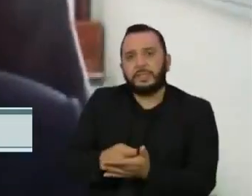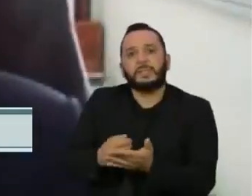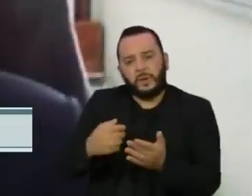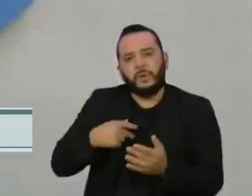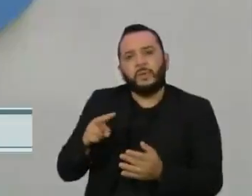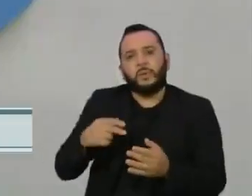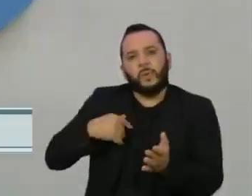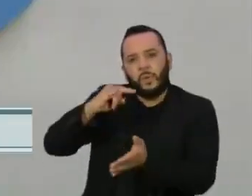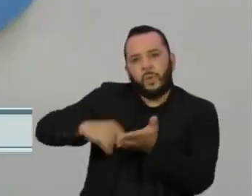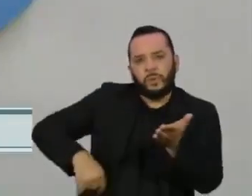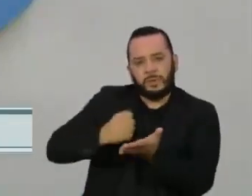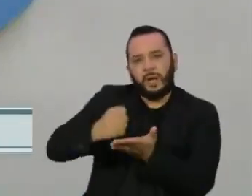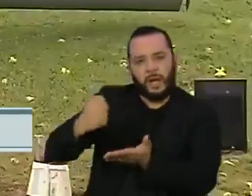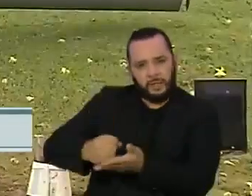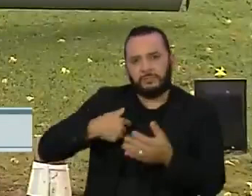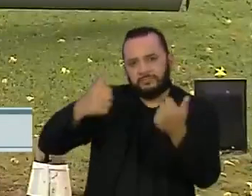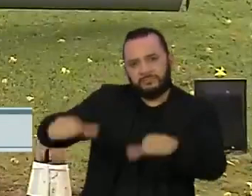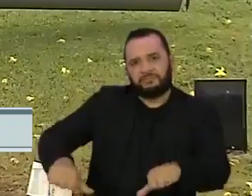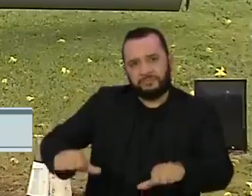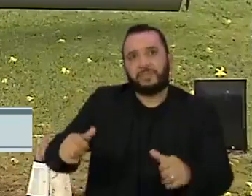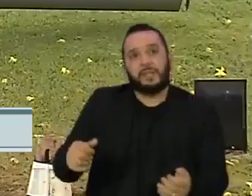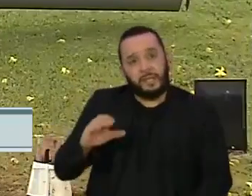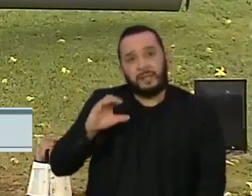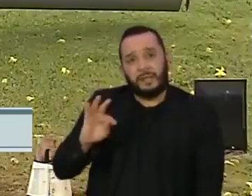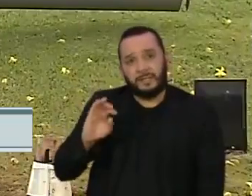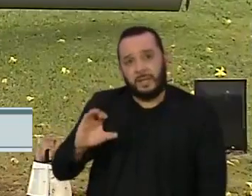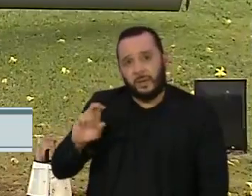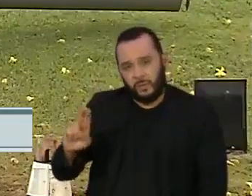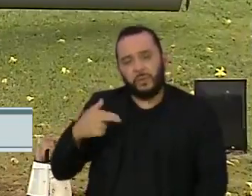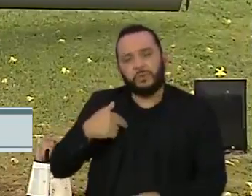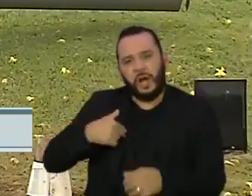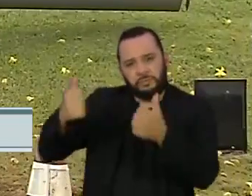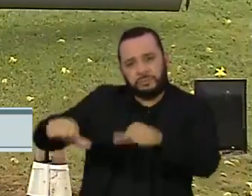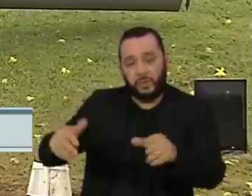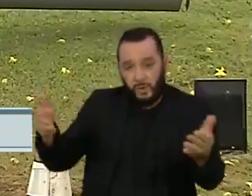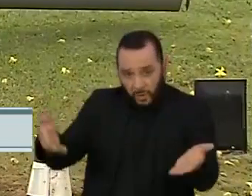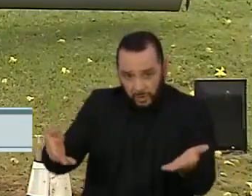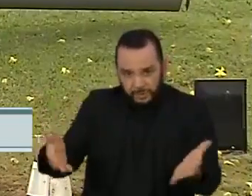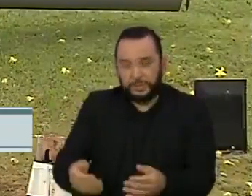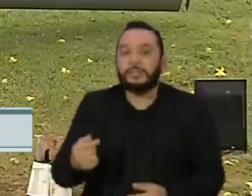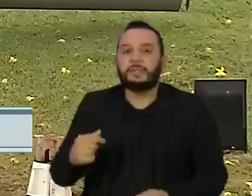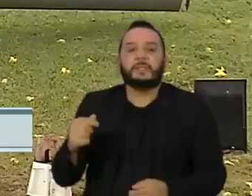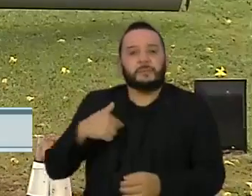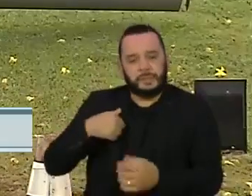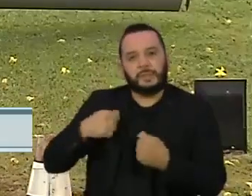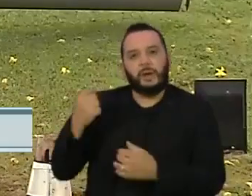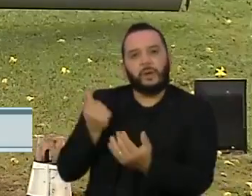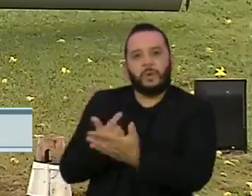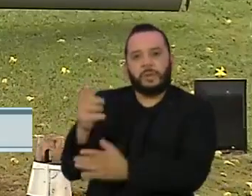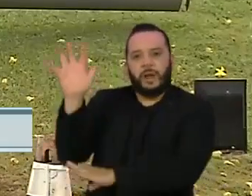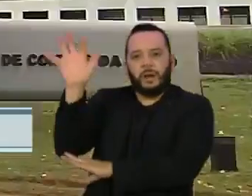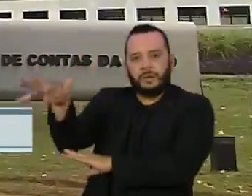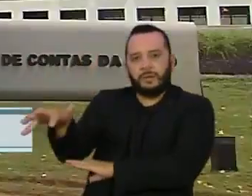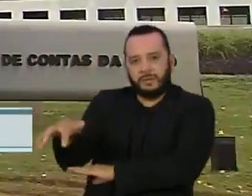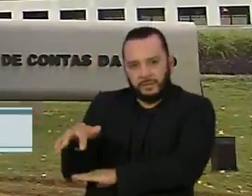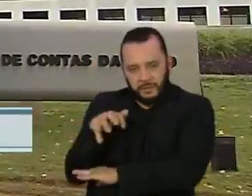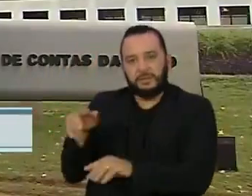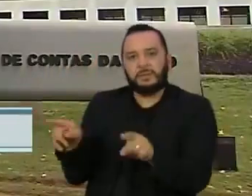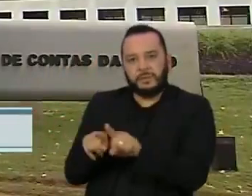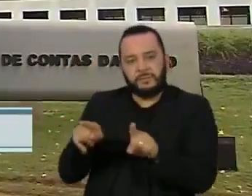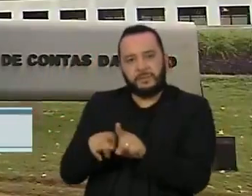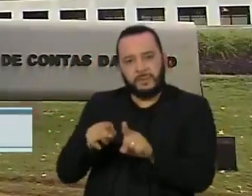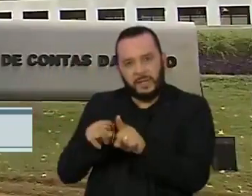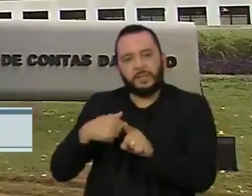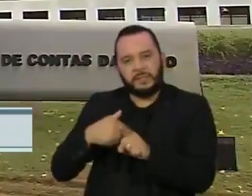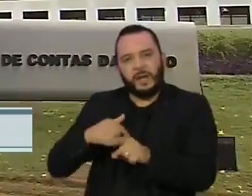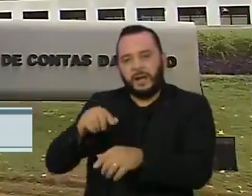ainda hoje pelo plenário do TCU. As 8 licitações deveriam comprar equipamentos agrícolas, como tratores e escavadeiras. O custo